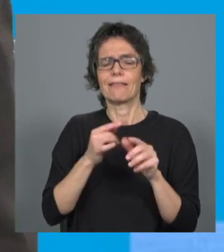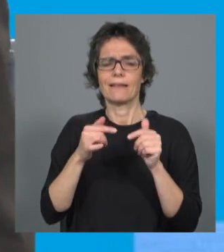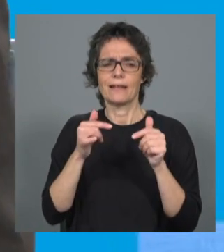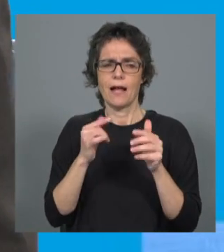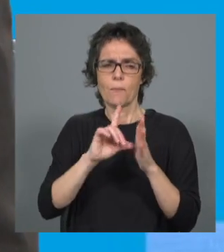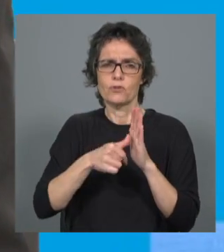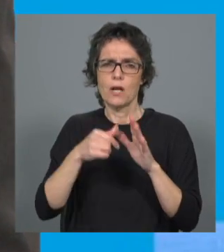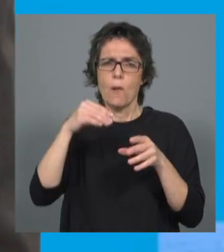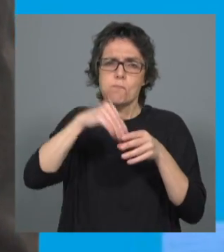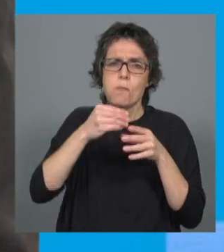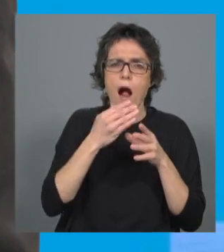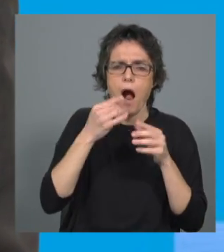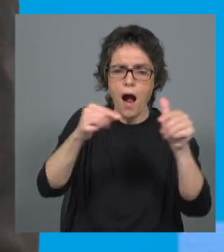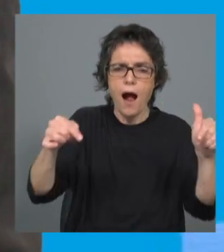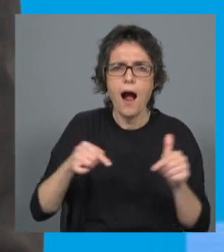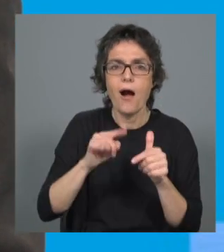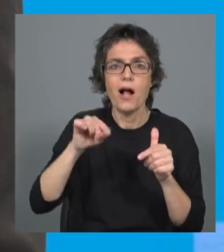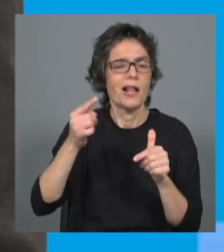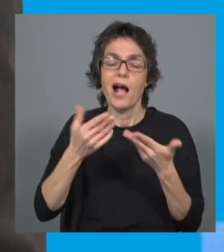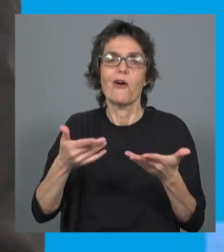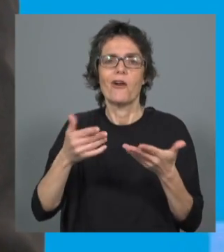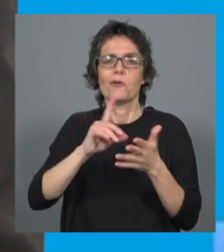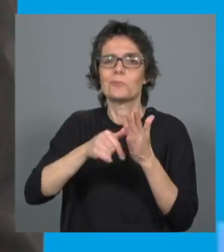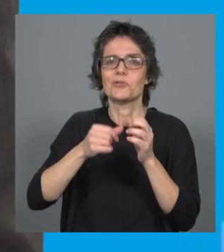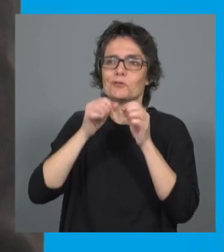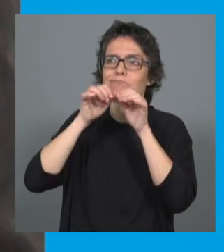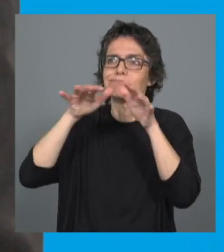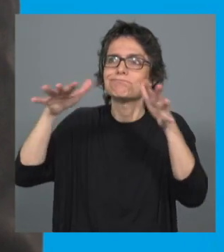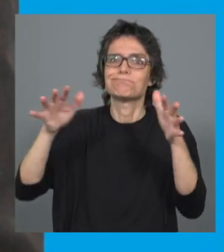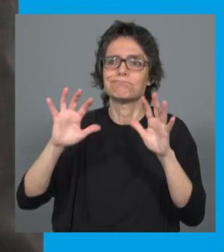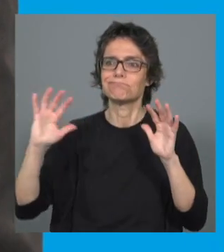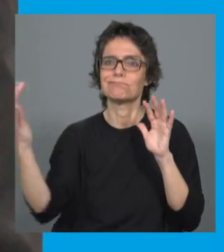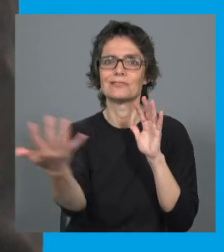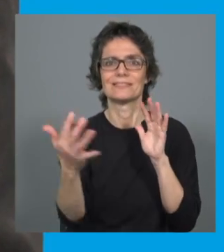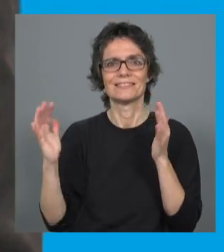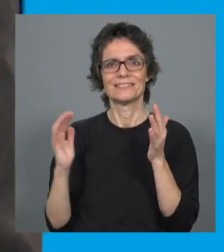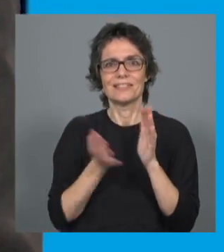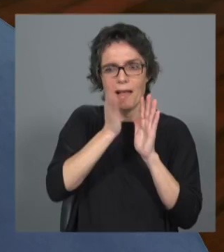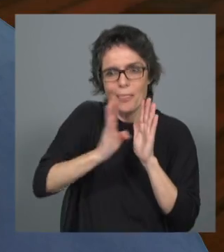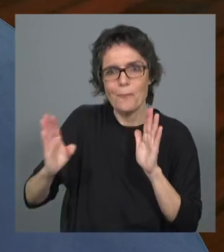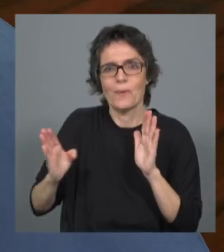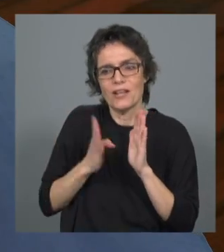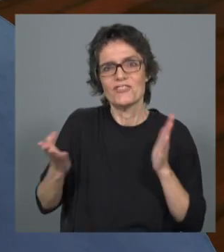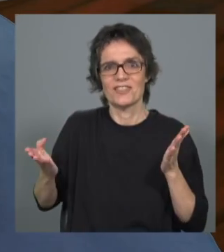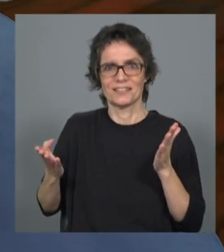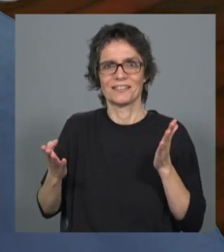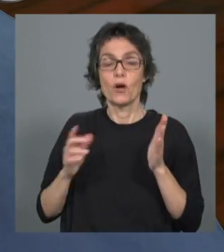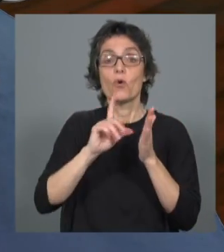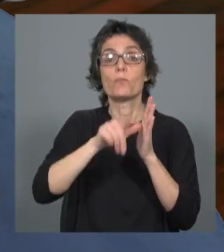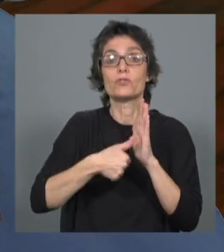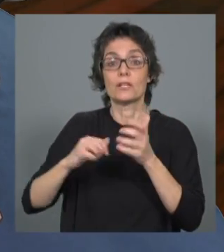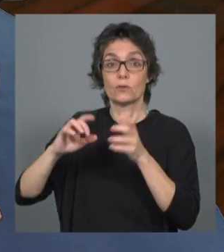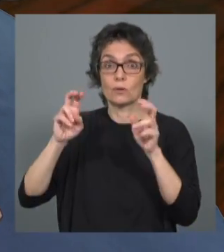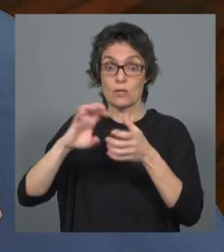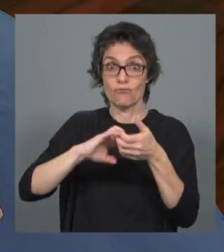muitos deles já ultrapassaram essas fronteiras e já estão no social, já estão no concreto. Projetos de solidariedade que